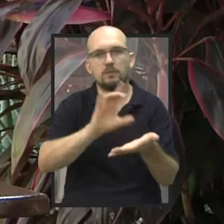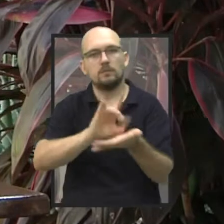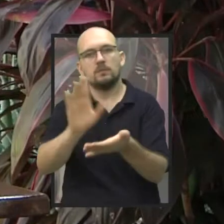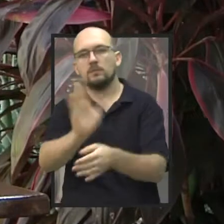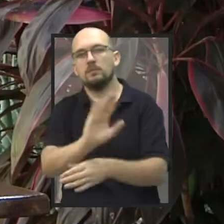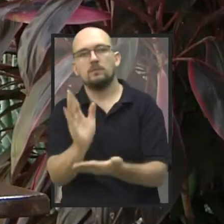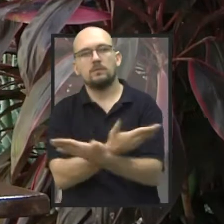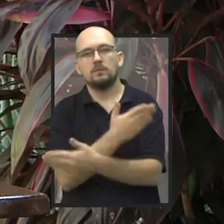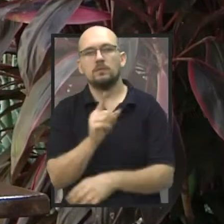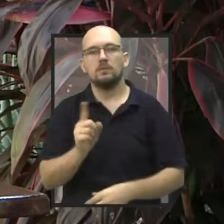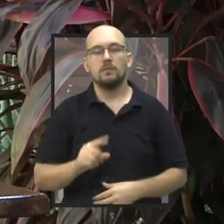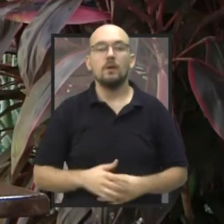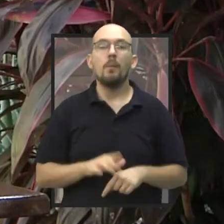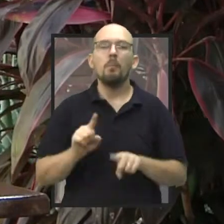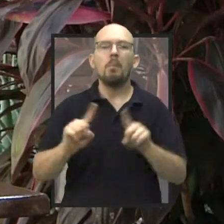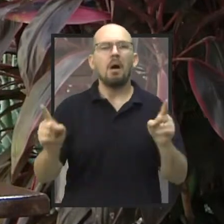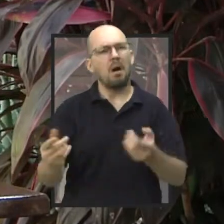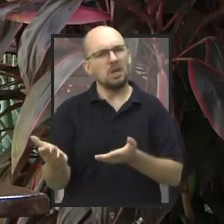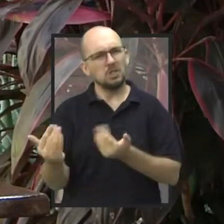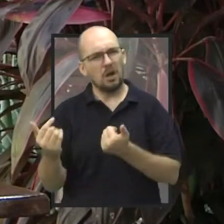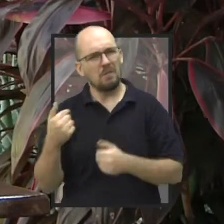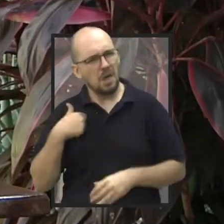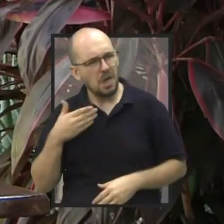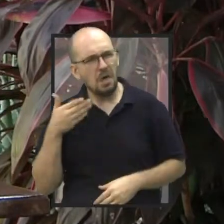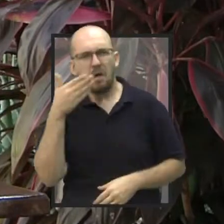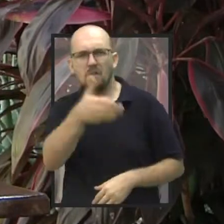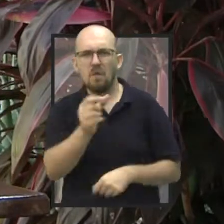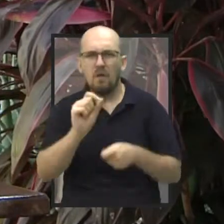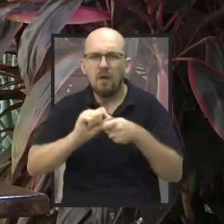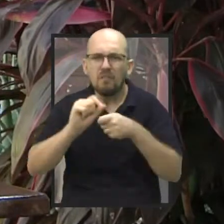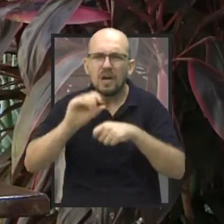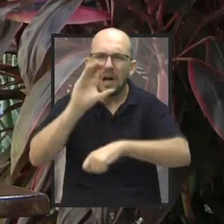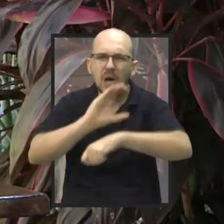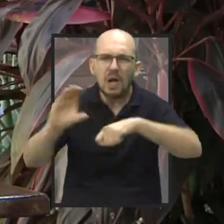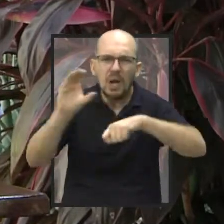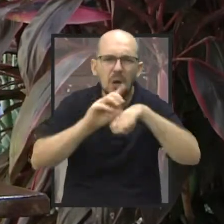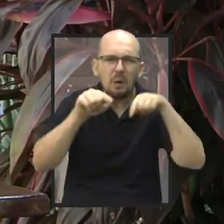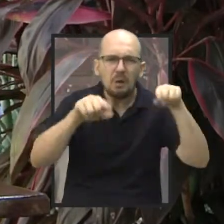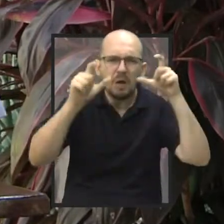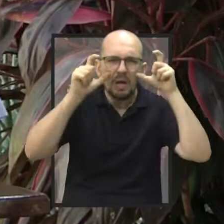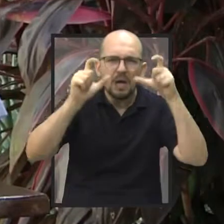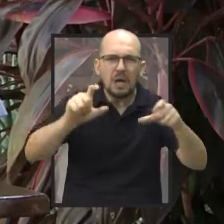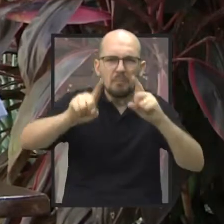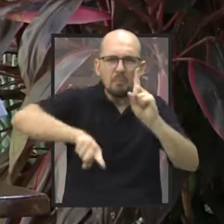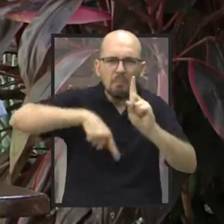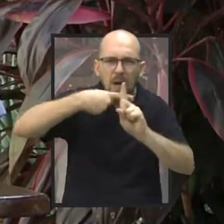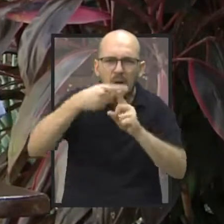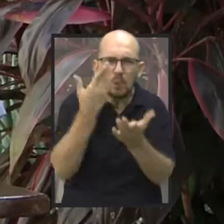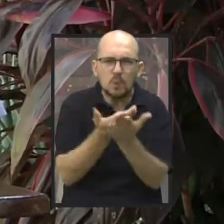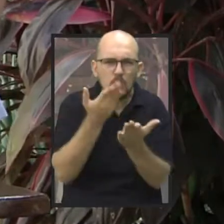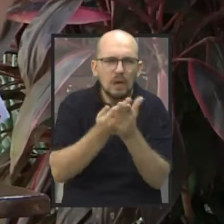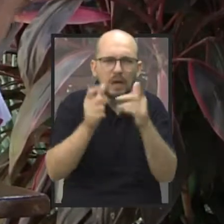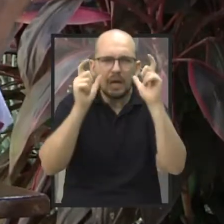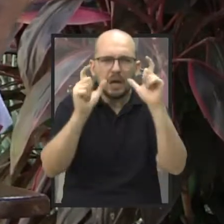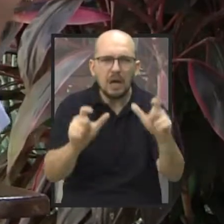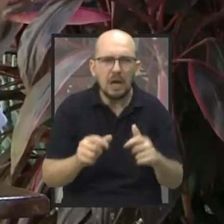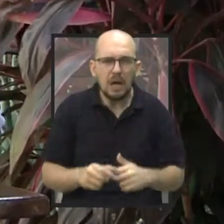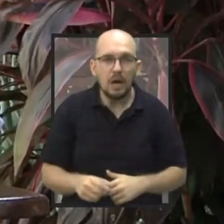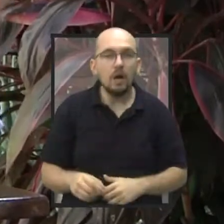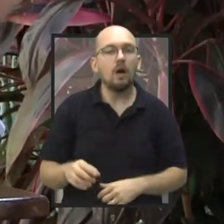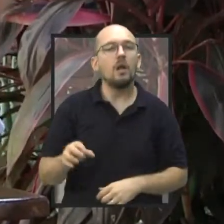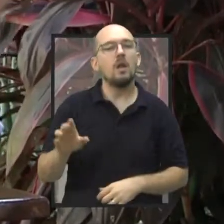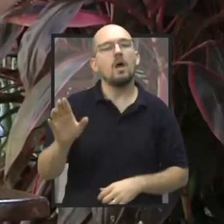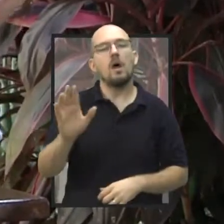vai dizer o seguinte, qual a vantagem de fazer um curso desse daí? É mais um encargo? Não.